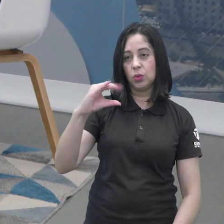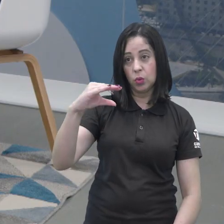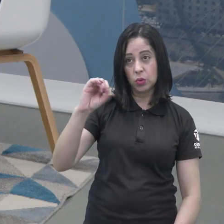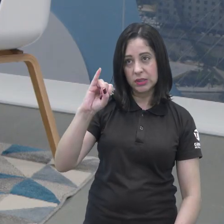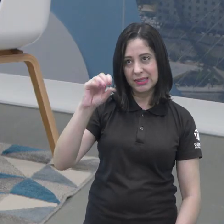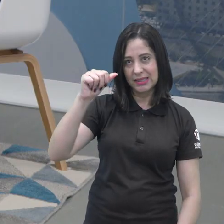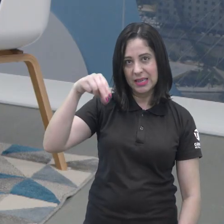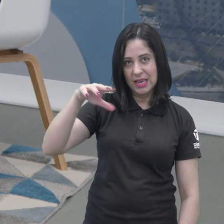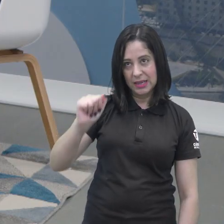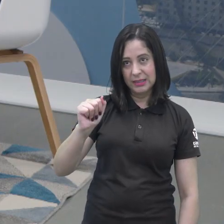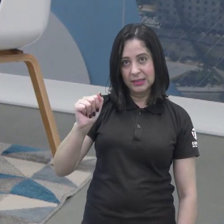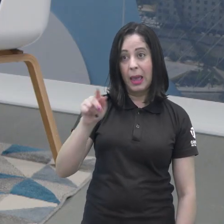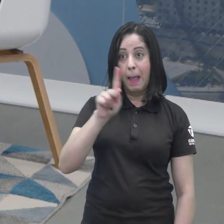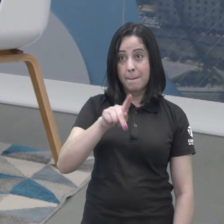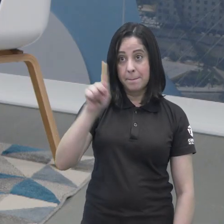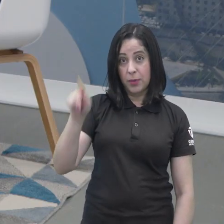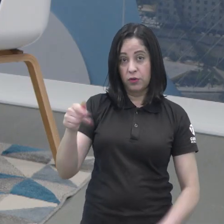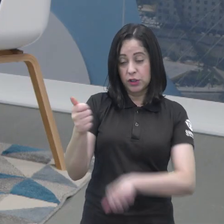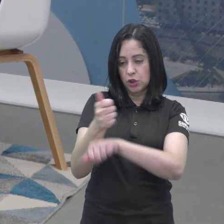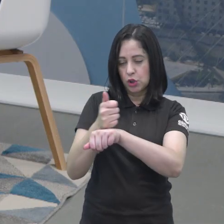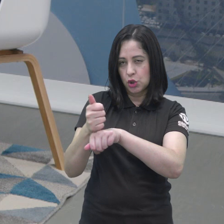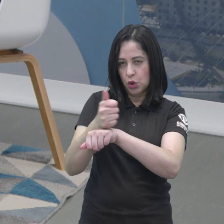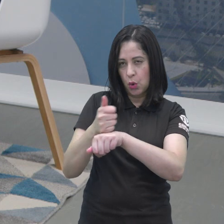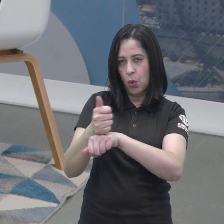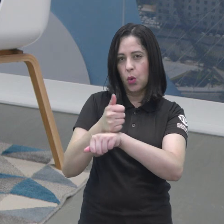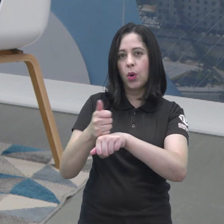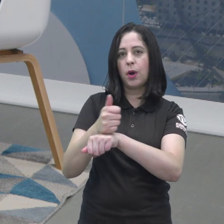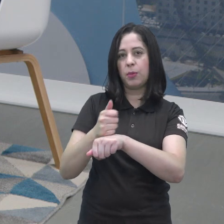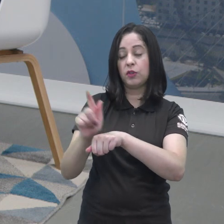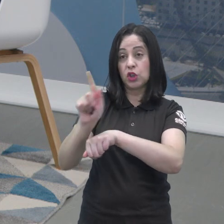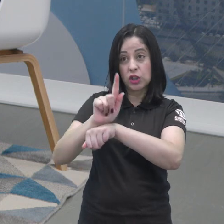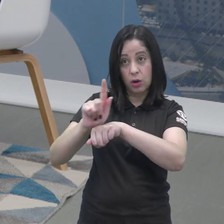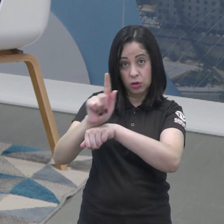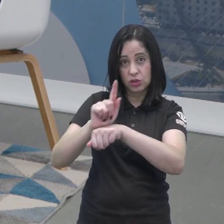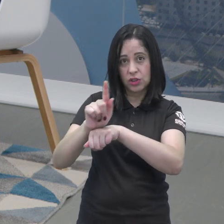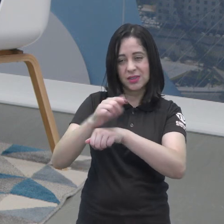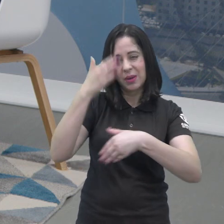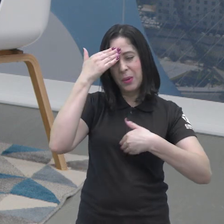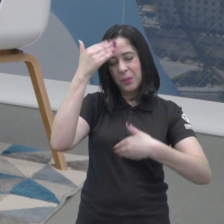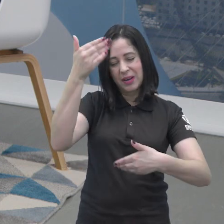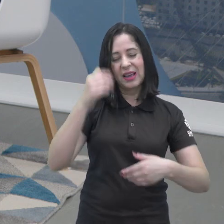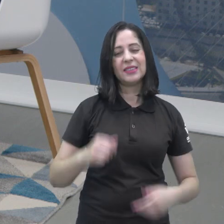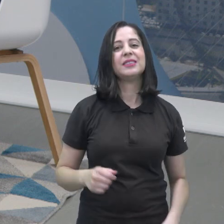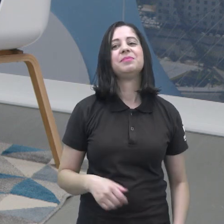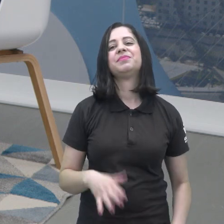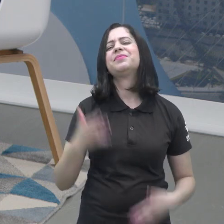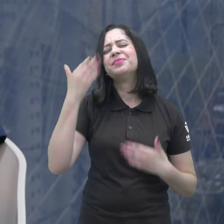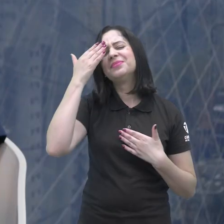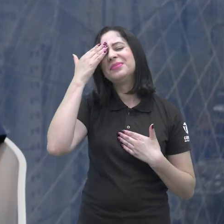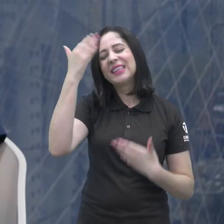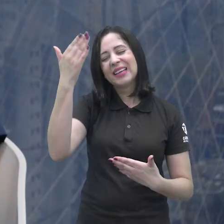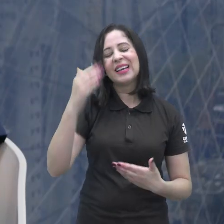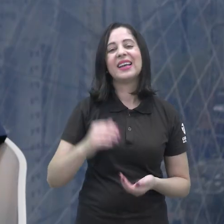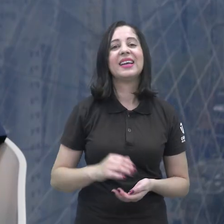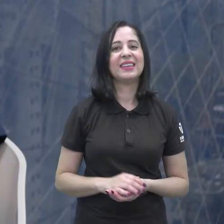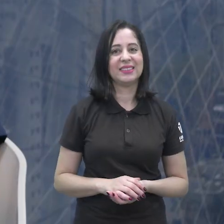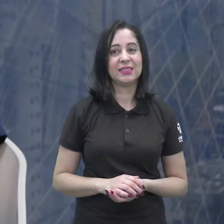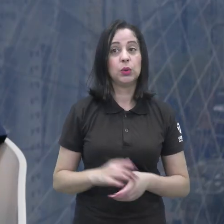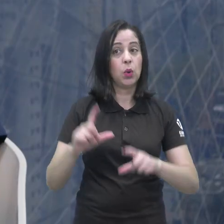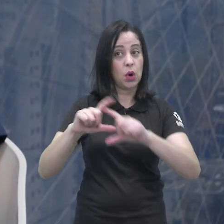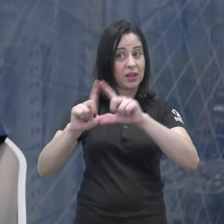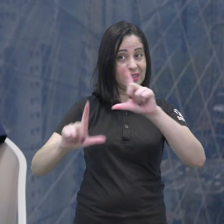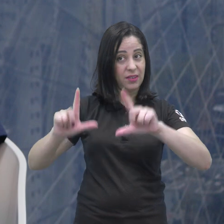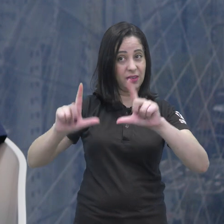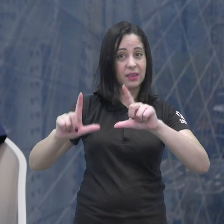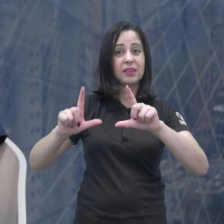área de gestão e negócios. A Luciana e a Ana passaram várias dicas para a gente aqui hoje. Obrigado, Luciana. Eu que agradeço, Matheus, agradeço a